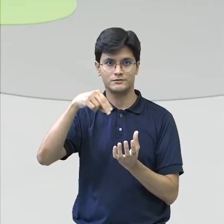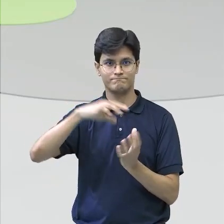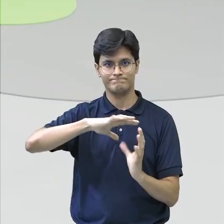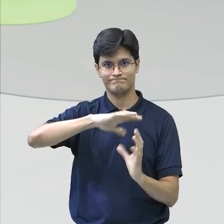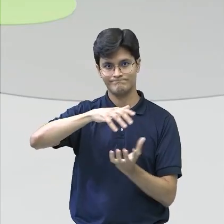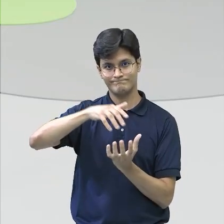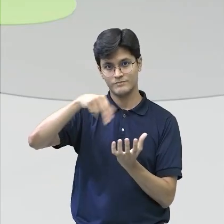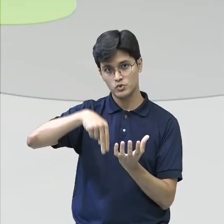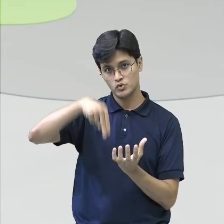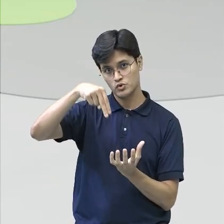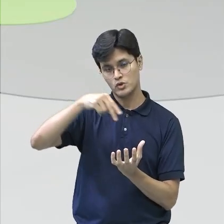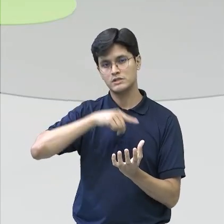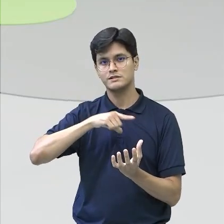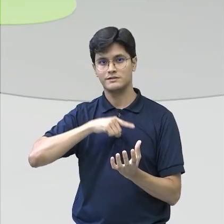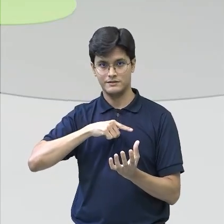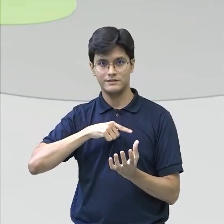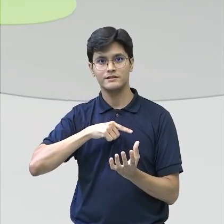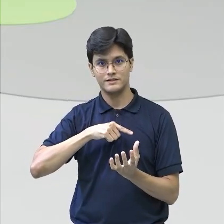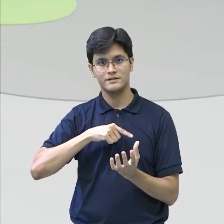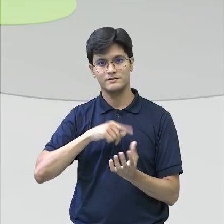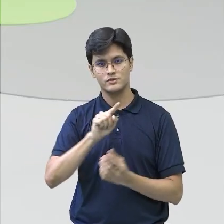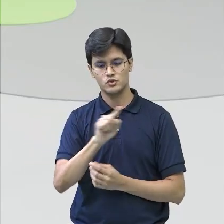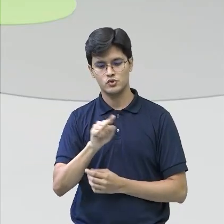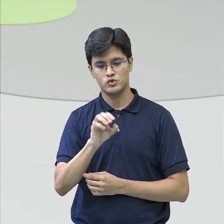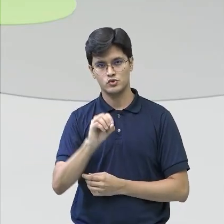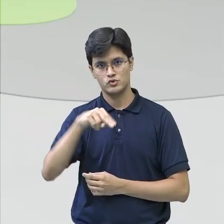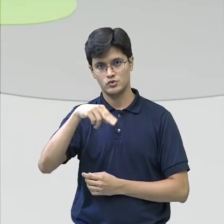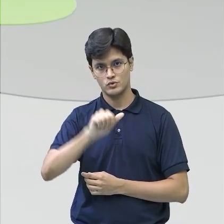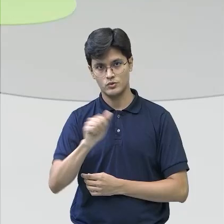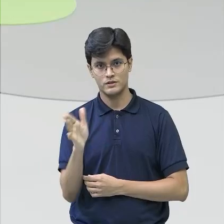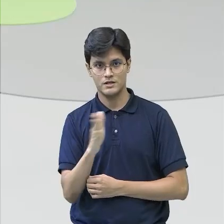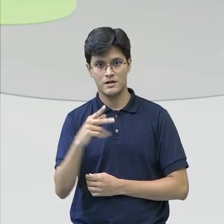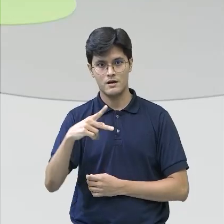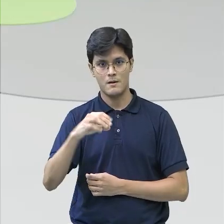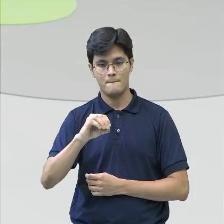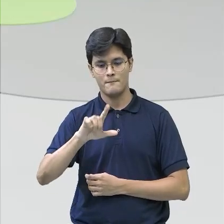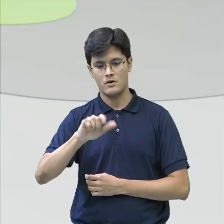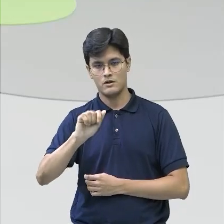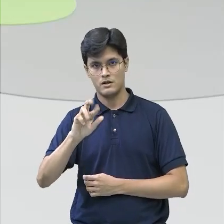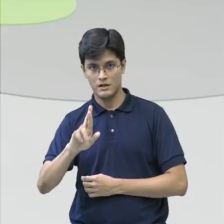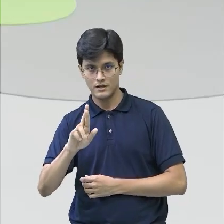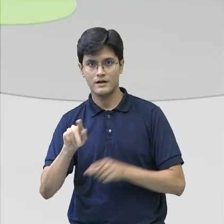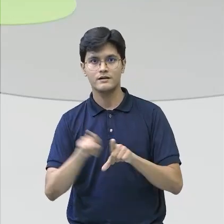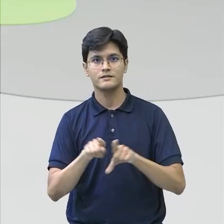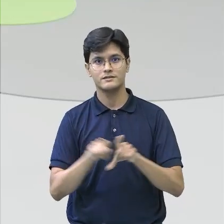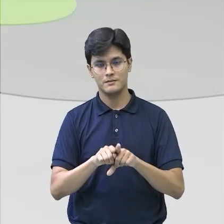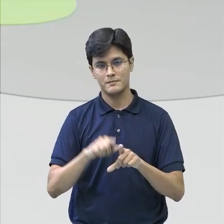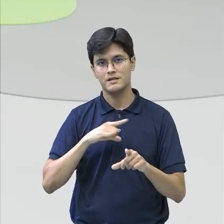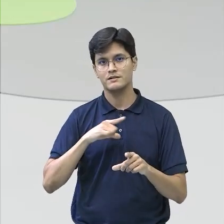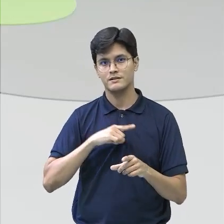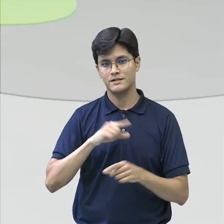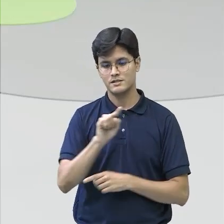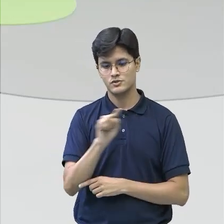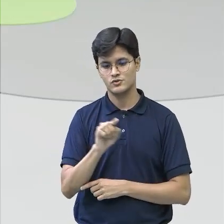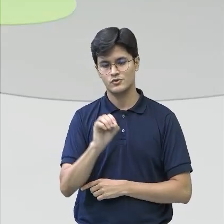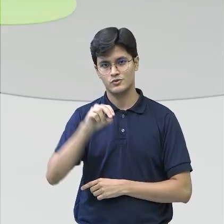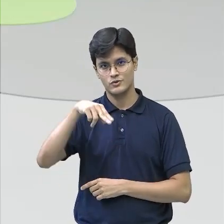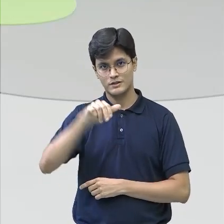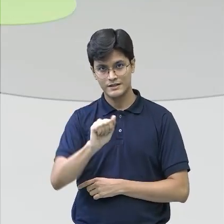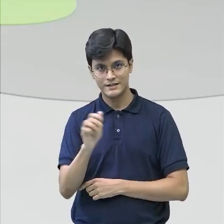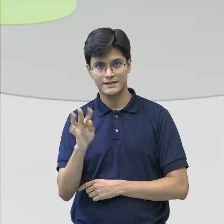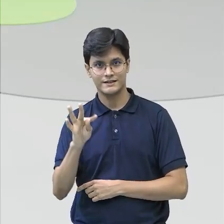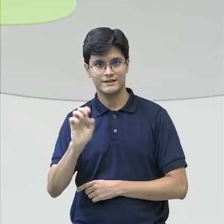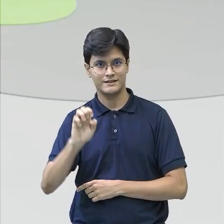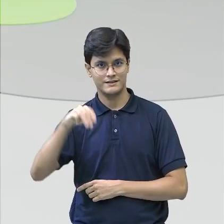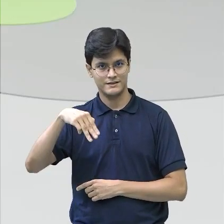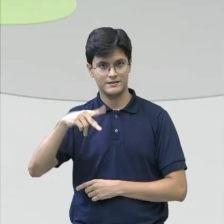ali a zona polar glacial ou ártica. A gente tem ali a zona temperada, que fica entre o